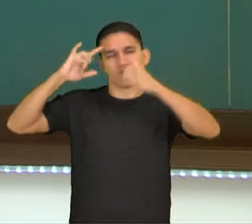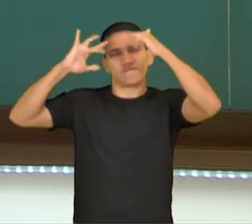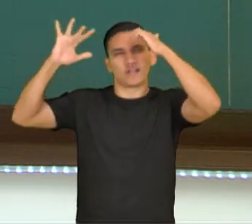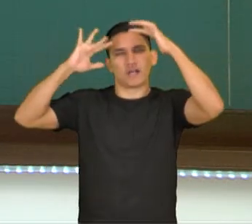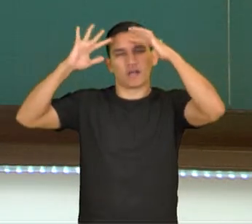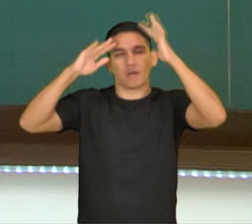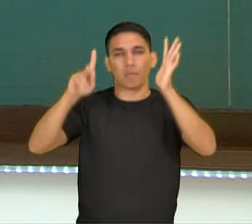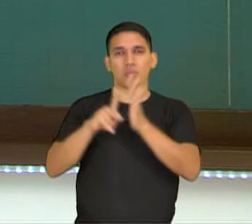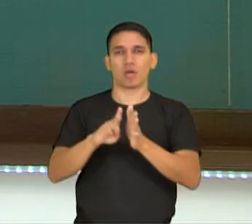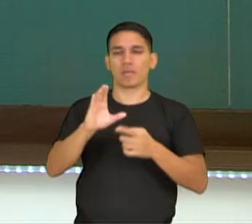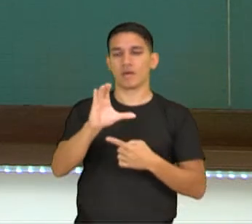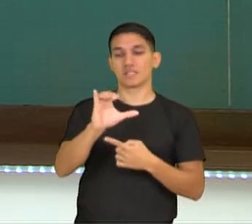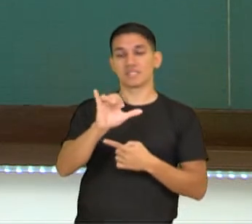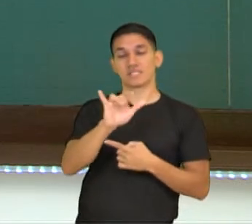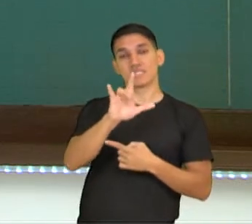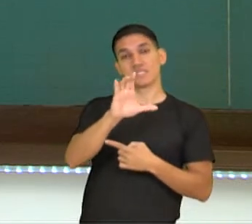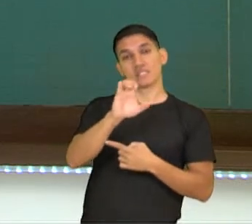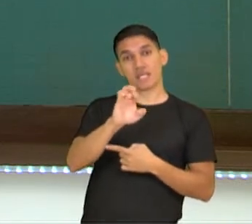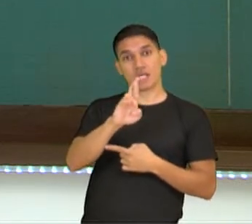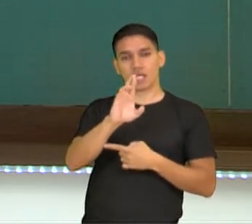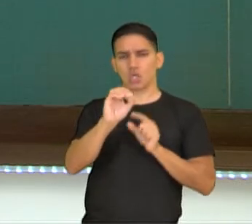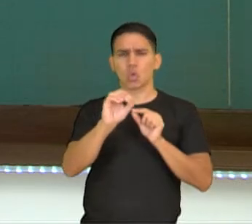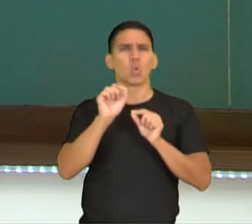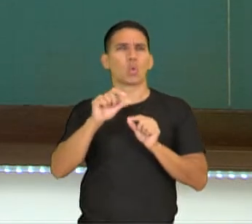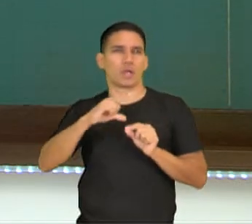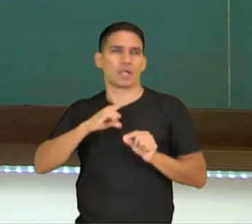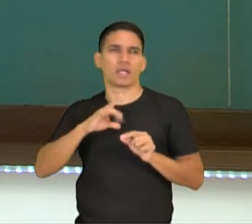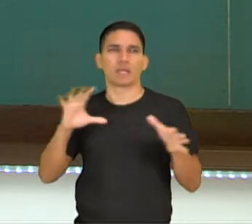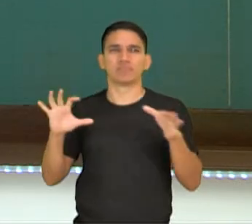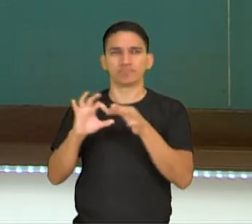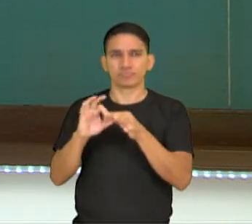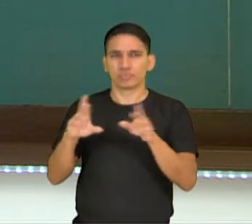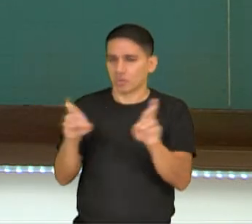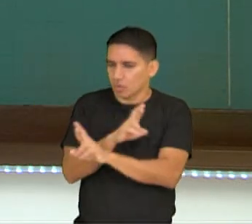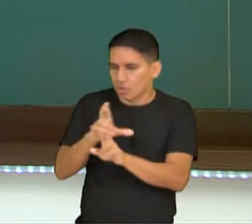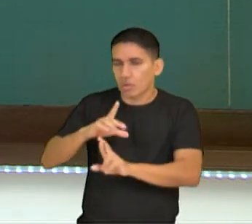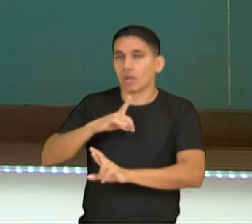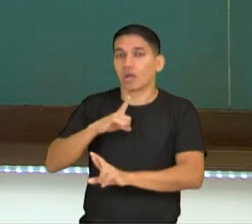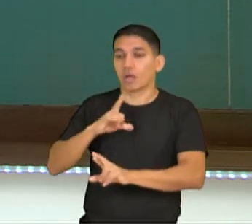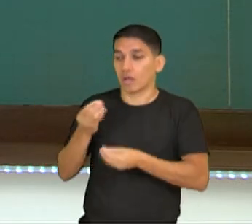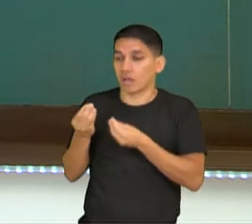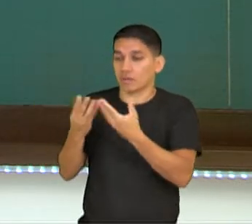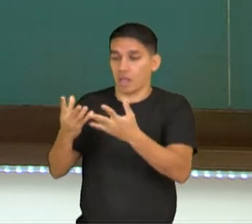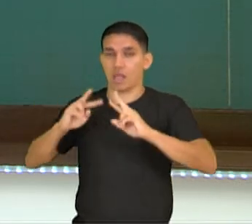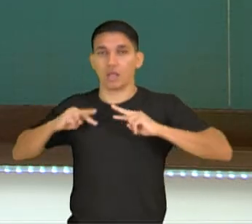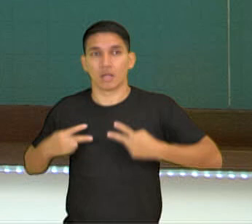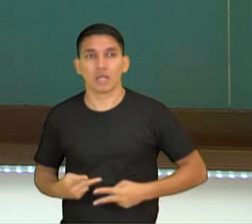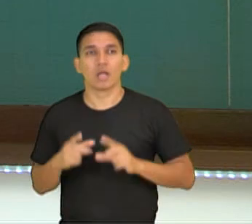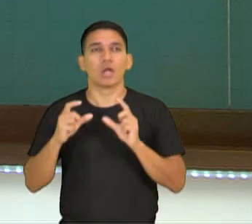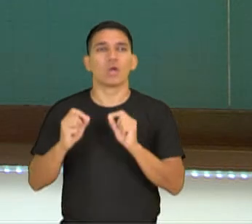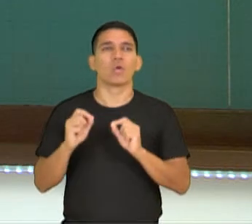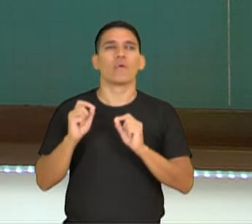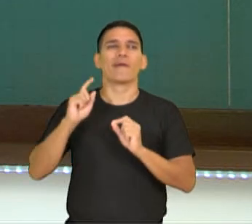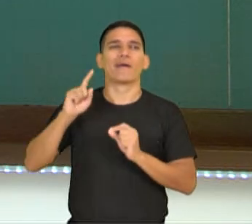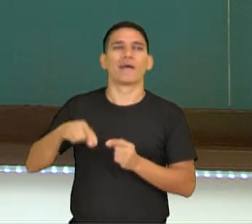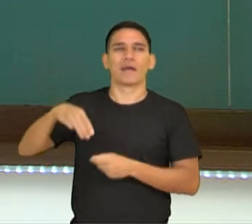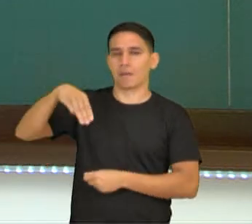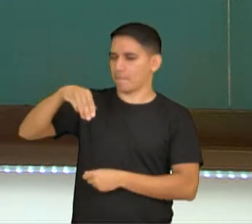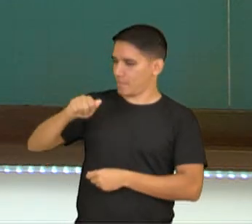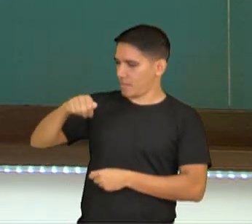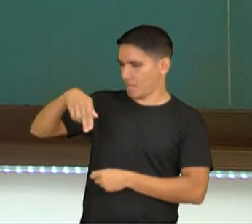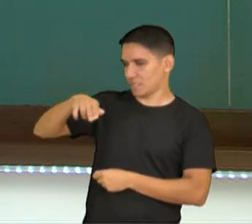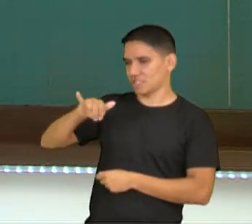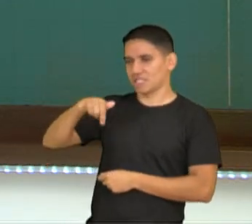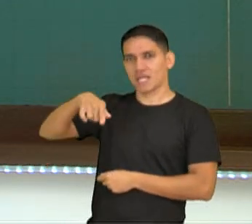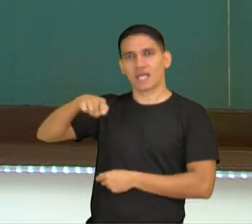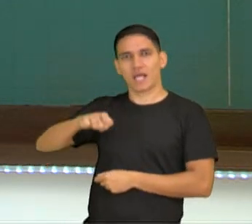de Cícero, né? E por isso um ceticismo muito grande que levou ele ao maniqueísmo, né? Que seria uma